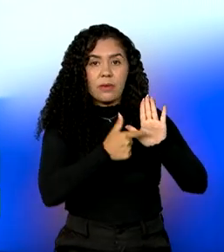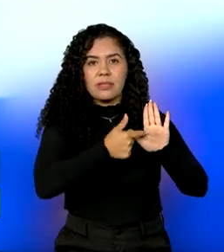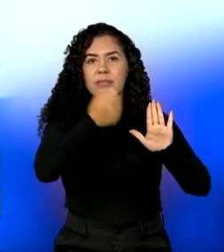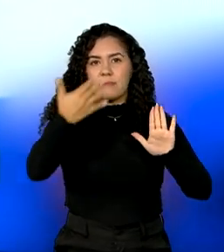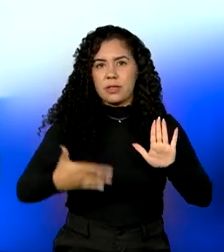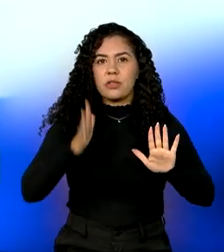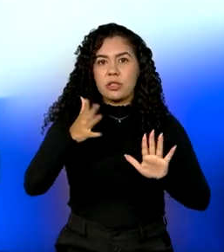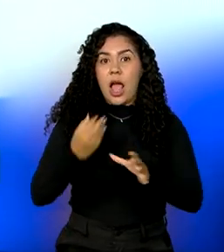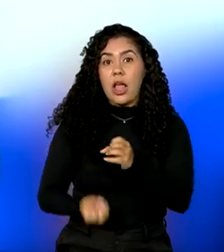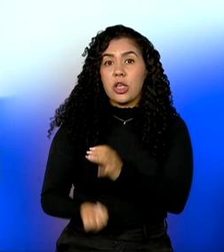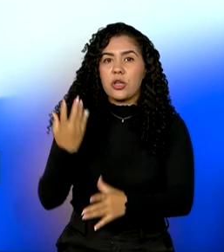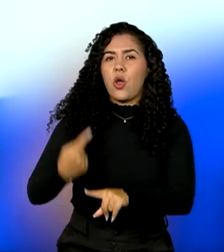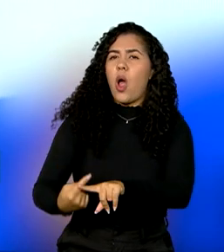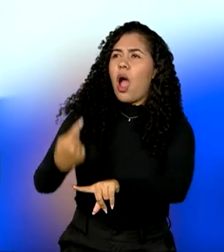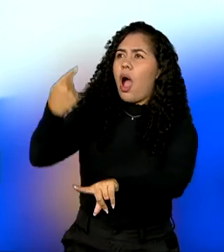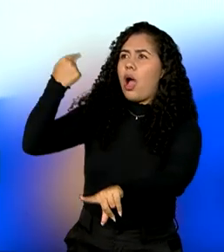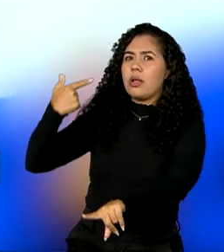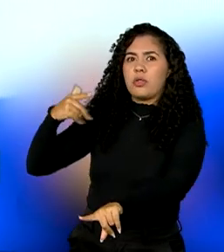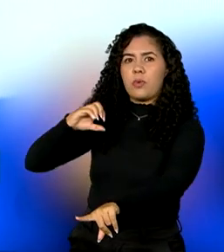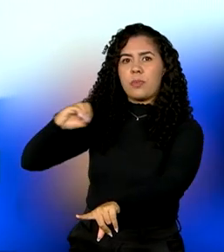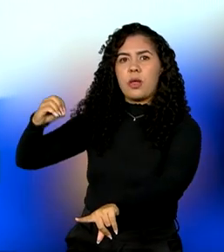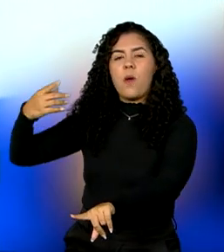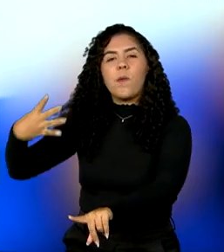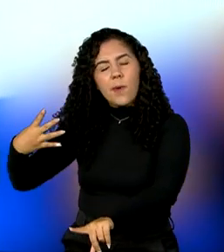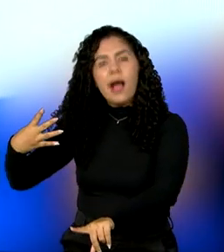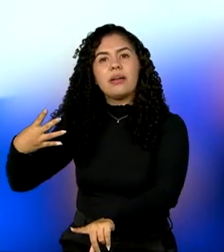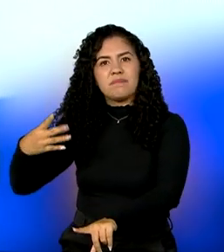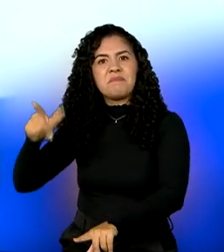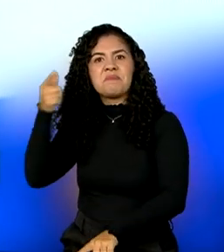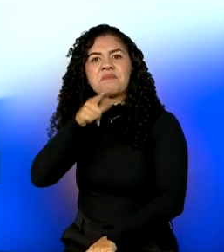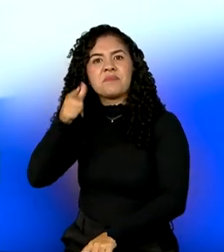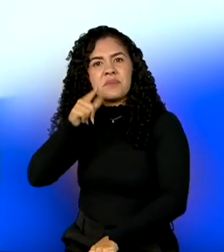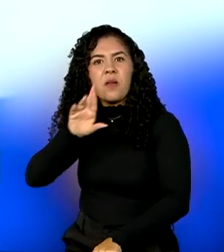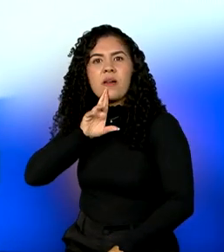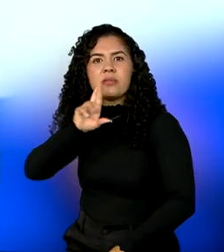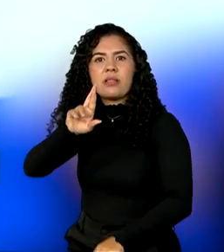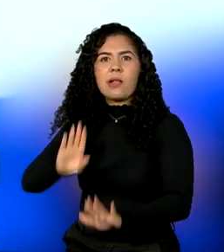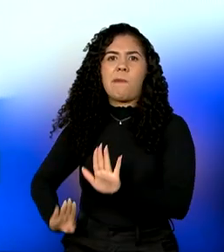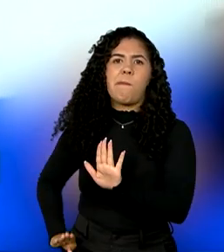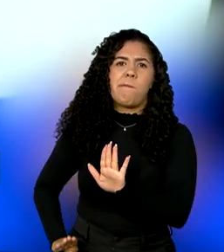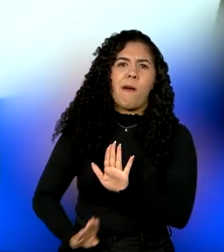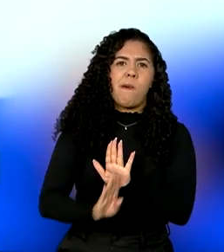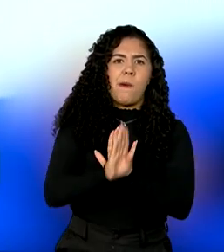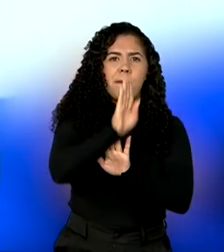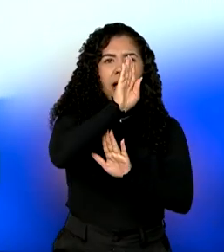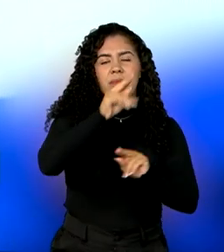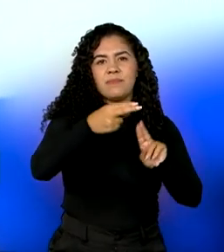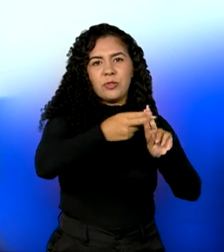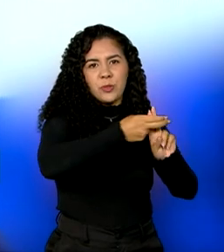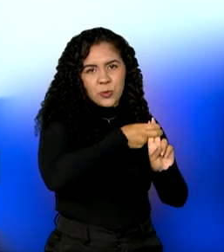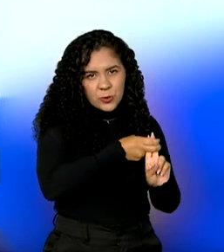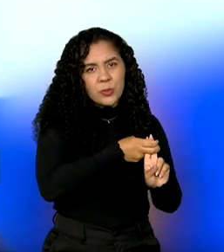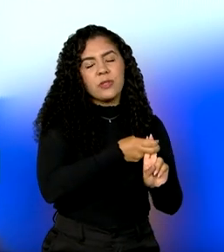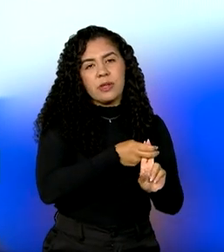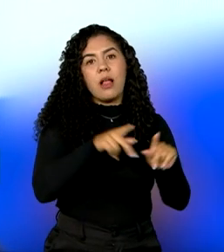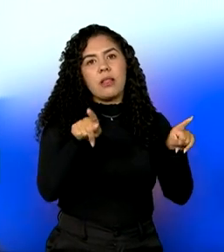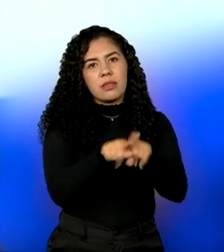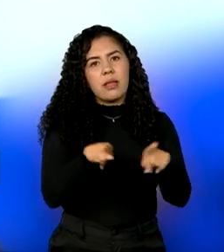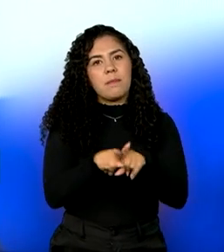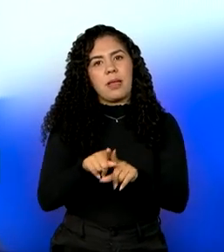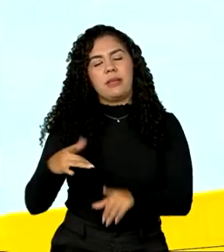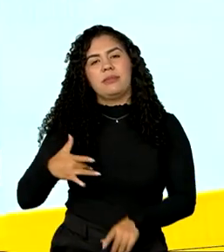em 2004, representou um grande avanço para o nosso Sistema Único de Saúde e para a saúde